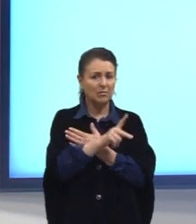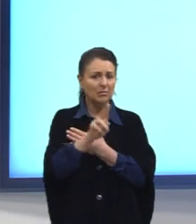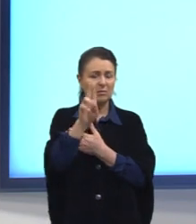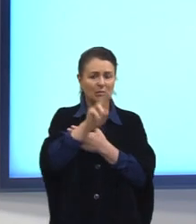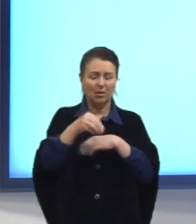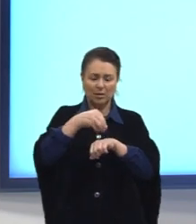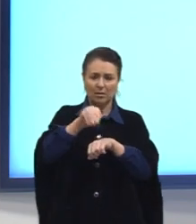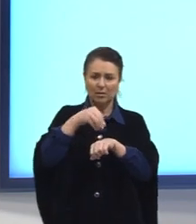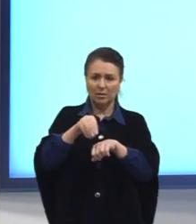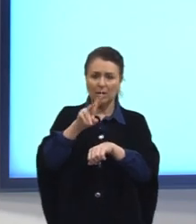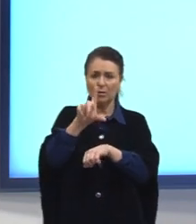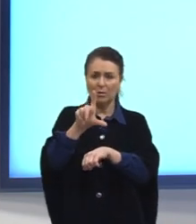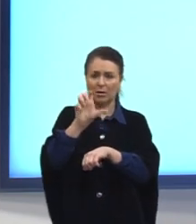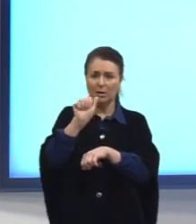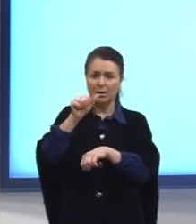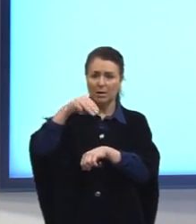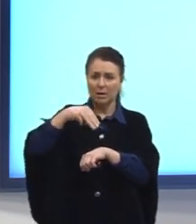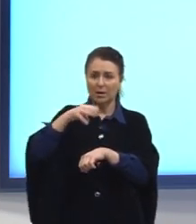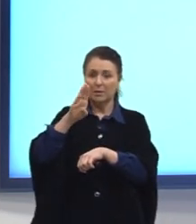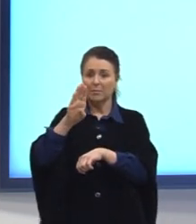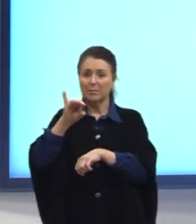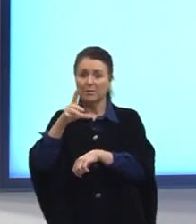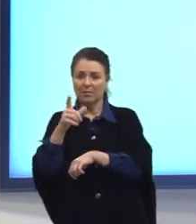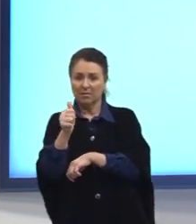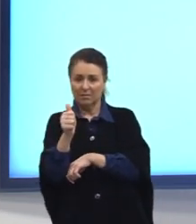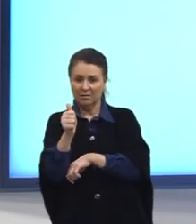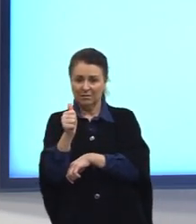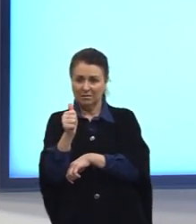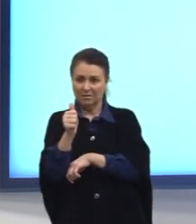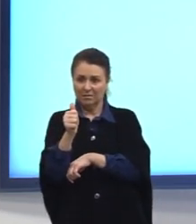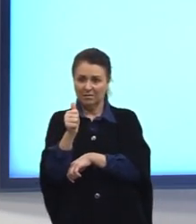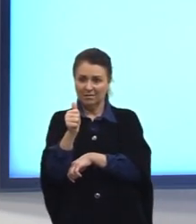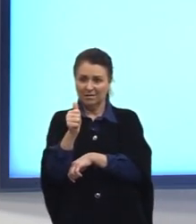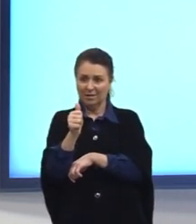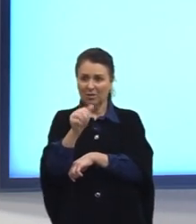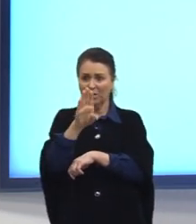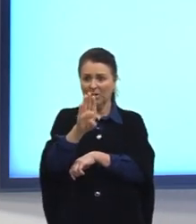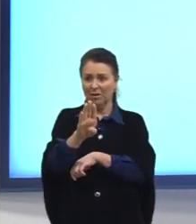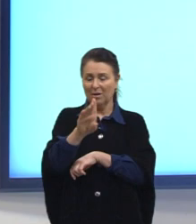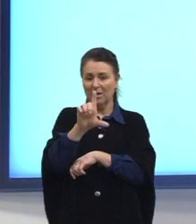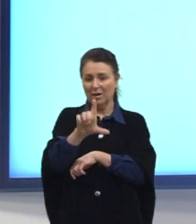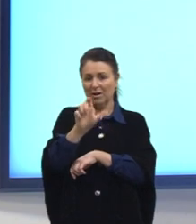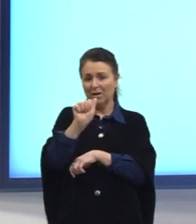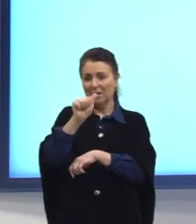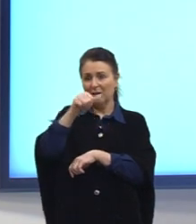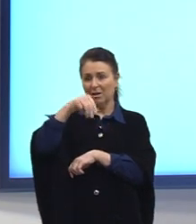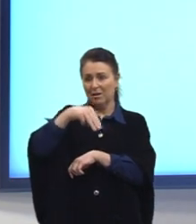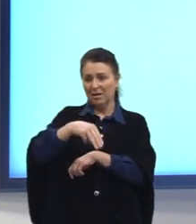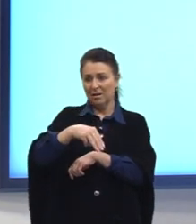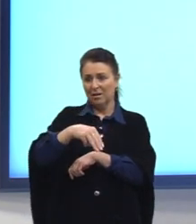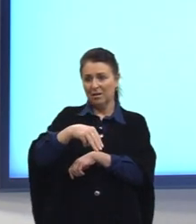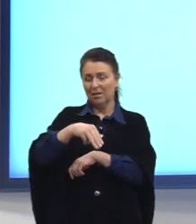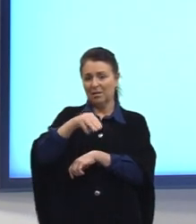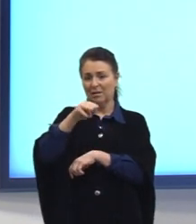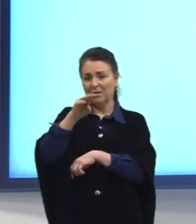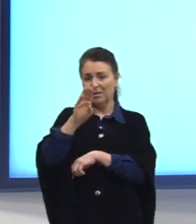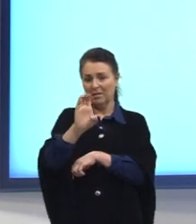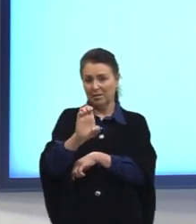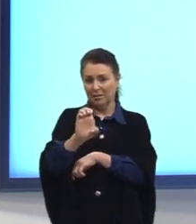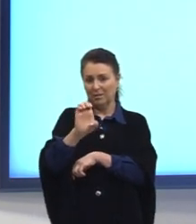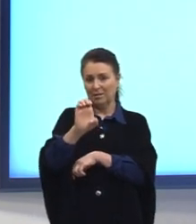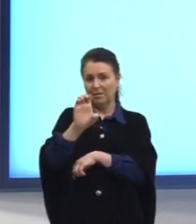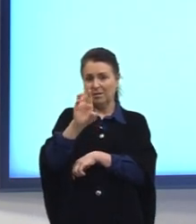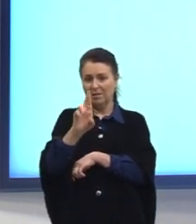lambda por isso que é lambida tá lâmpada só que a gente fala de uma forma diferente né porque é uma letra